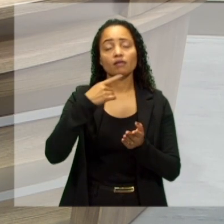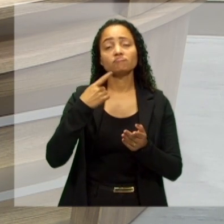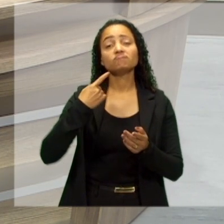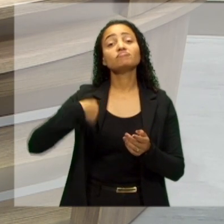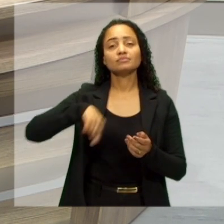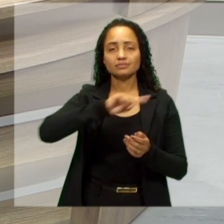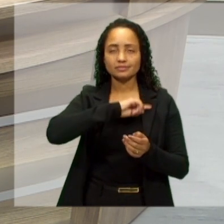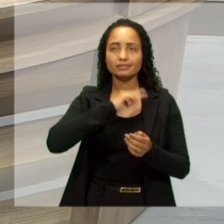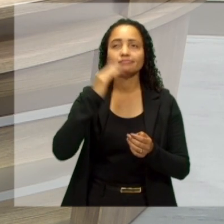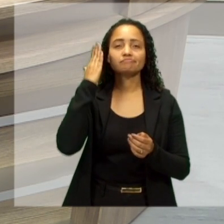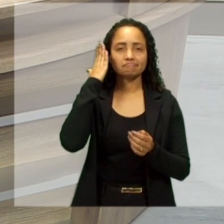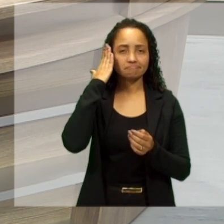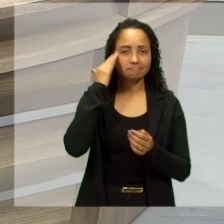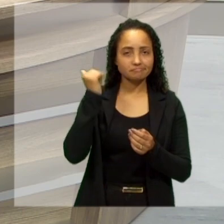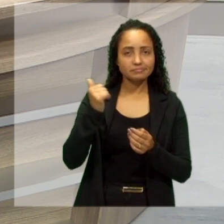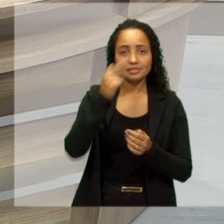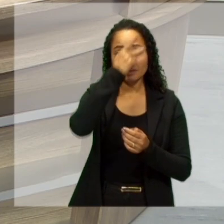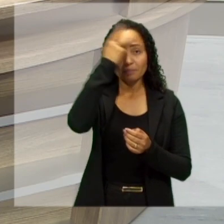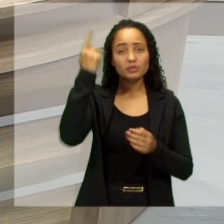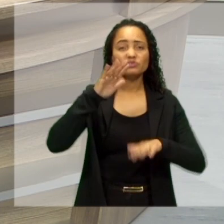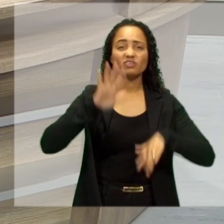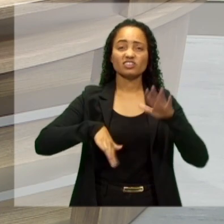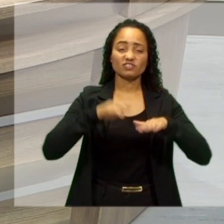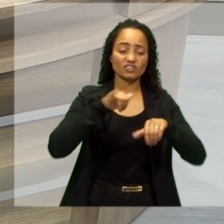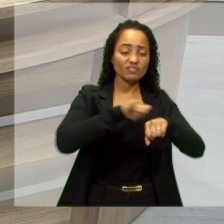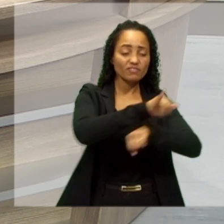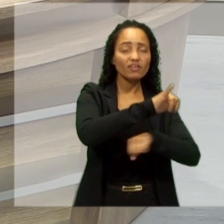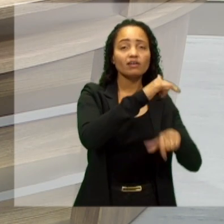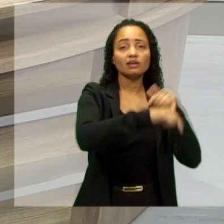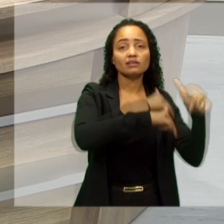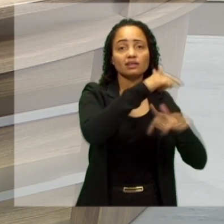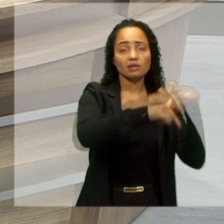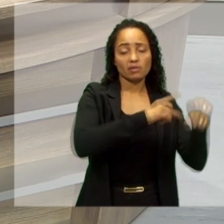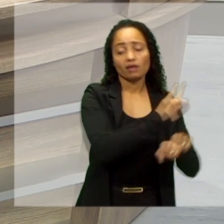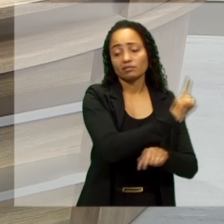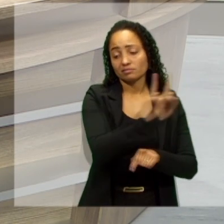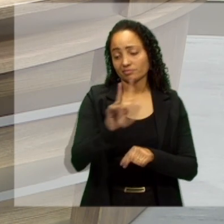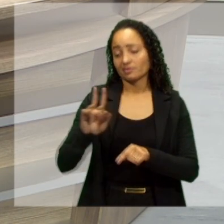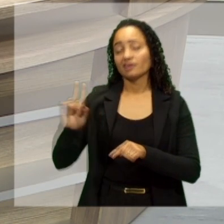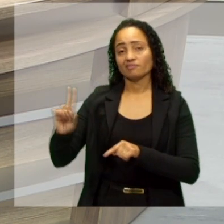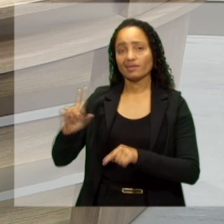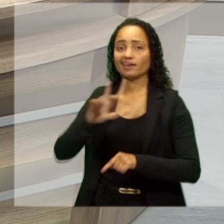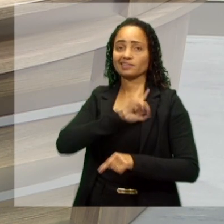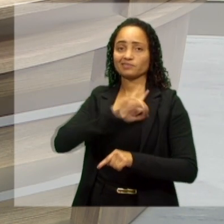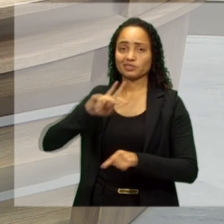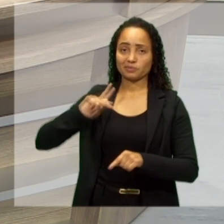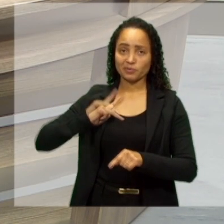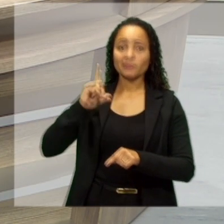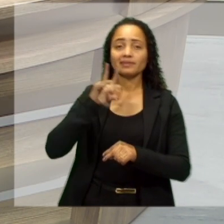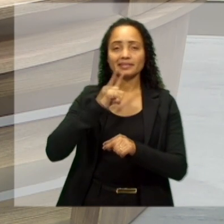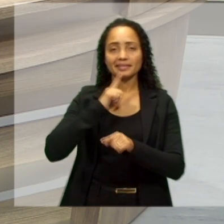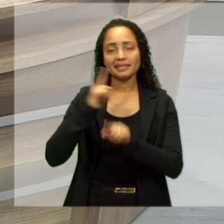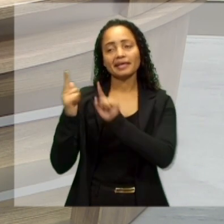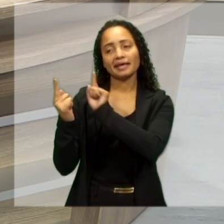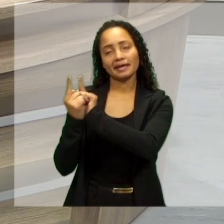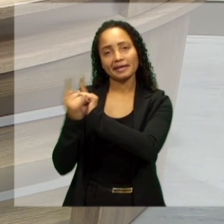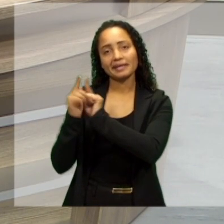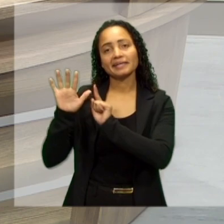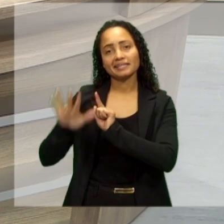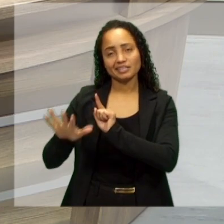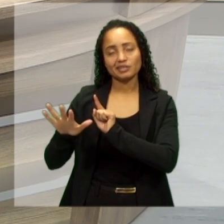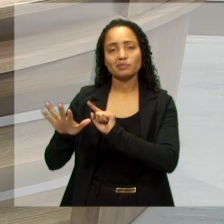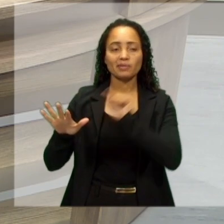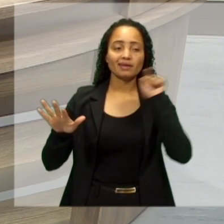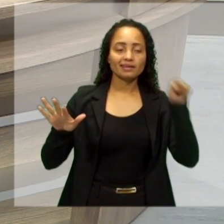que muitas pessoas elas perdem um dia de trabalho para ir até a Defensoria Pública, para ter o atendimento inicial. E isso causa